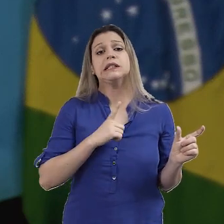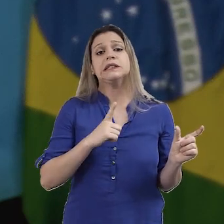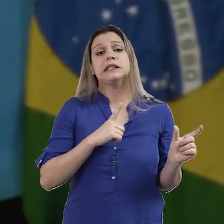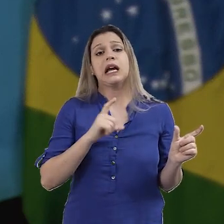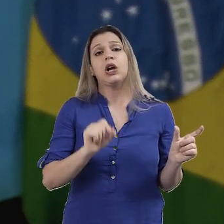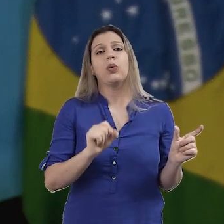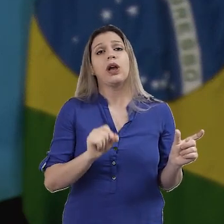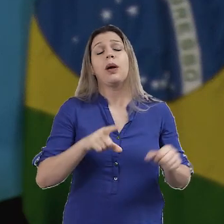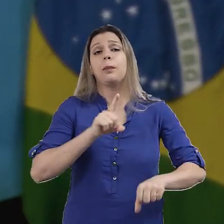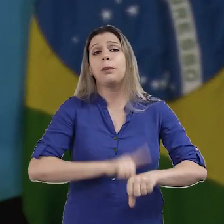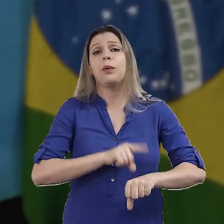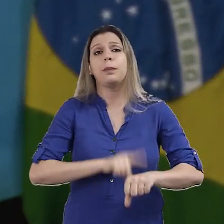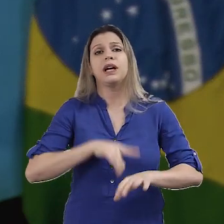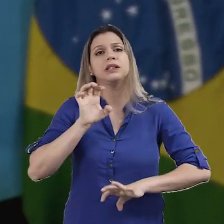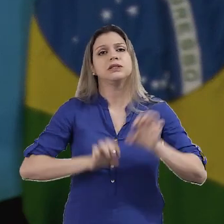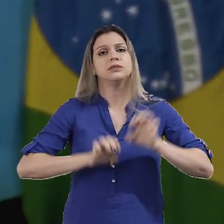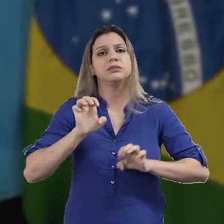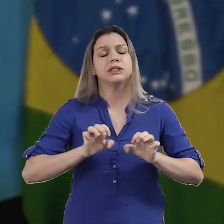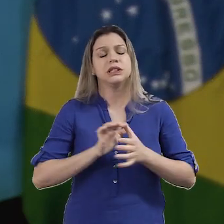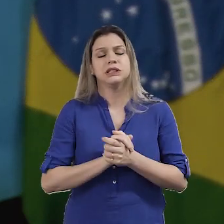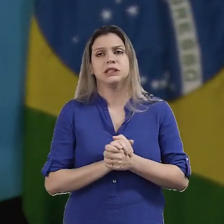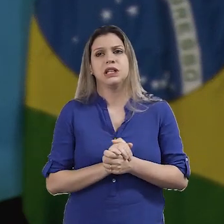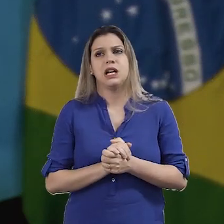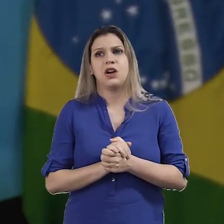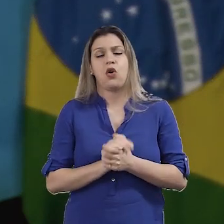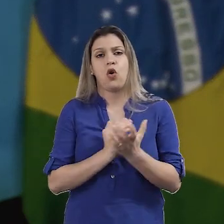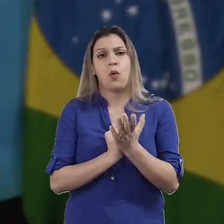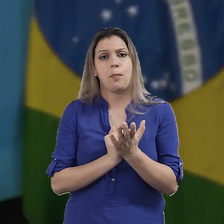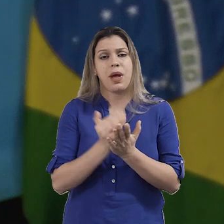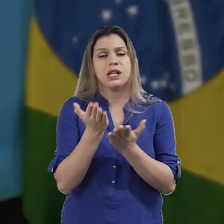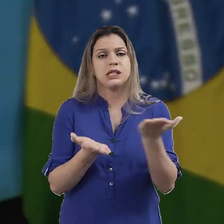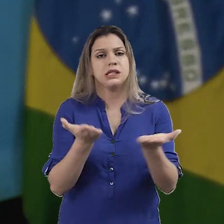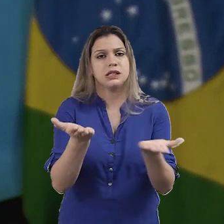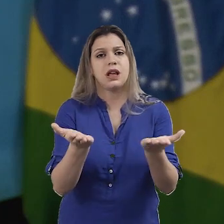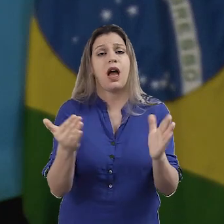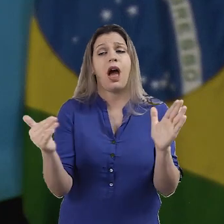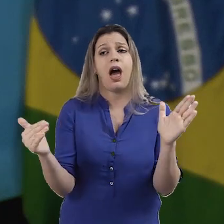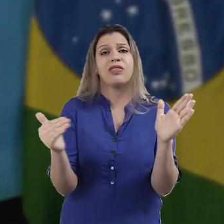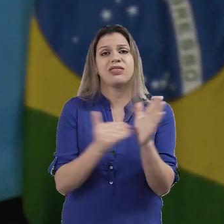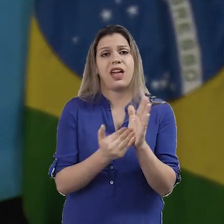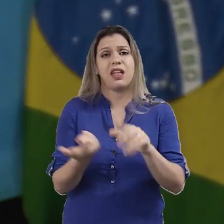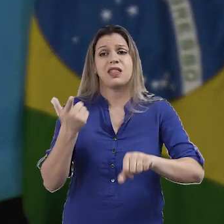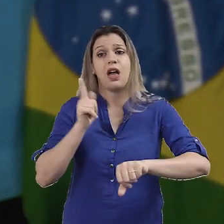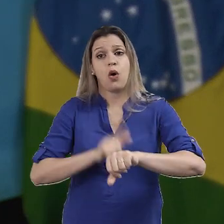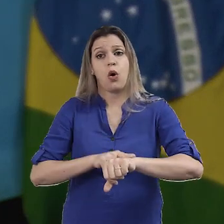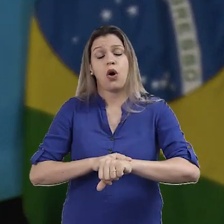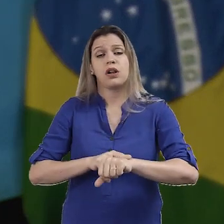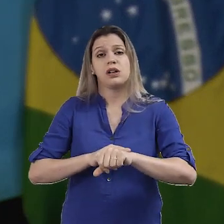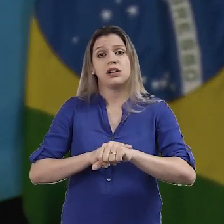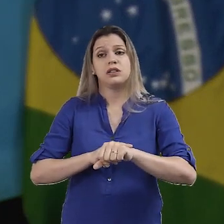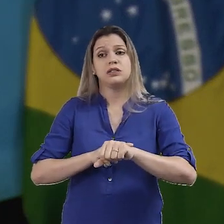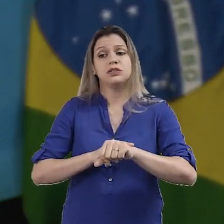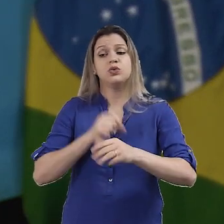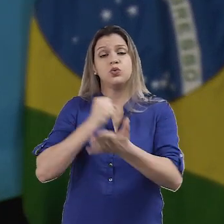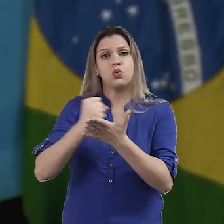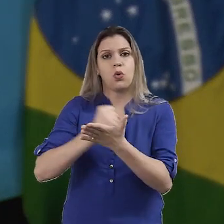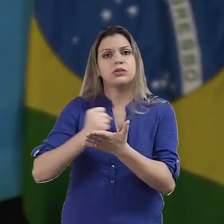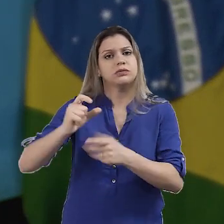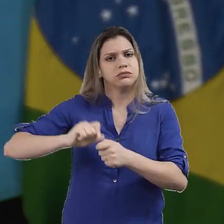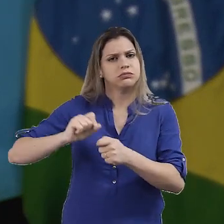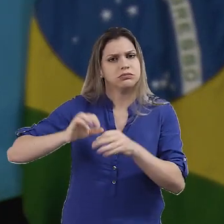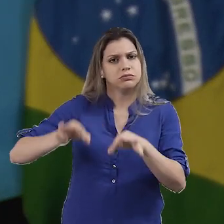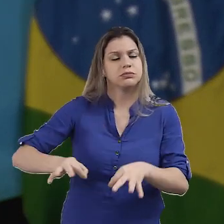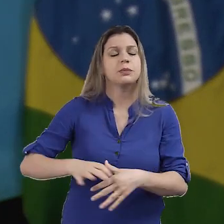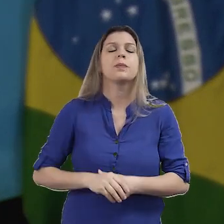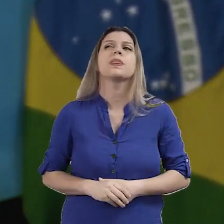fraudes desde o momento em que a empresa vem participar da licitação até a execução do contrato. Então nós